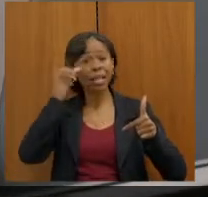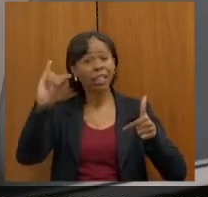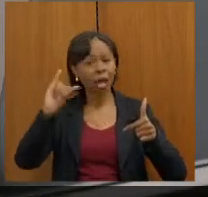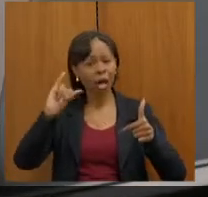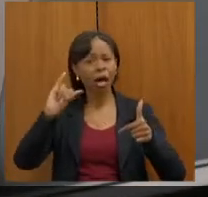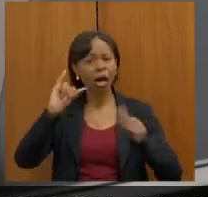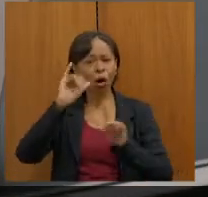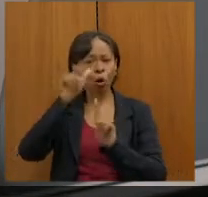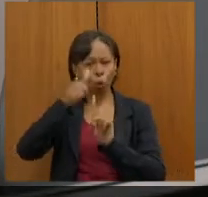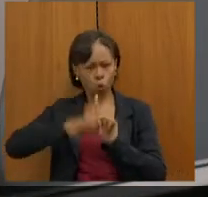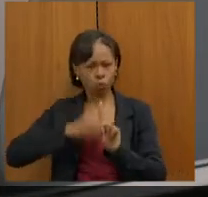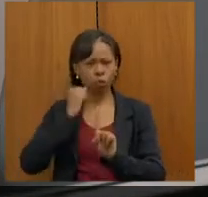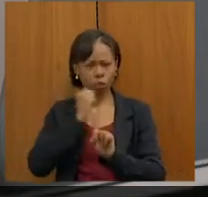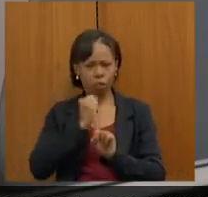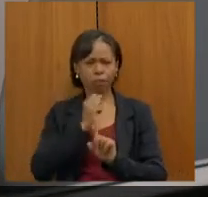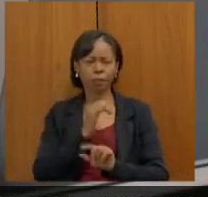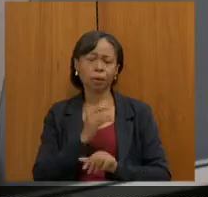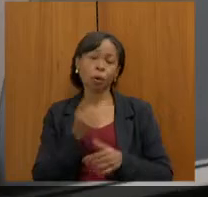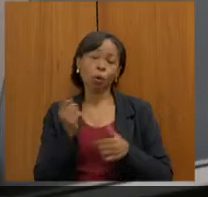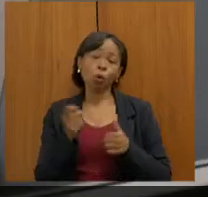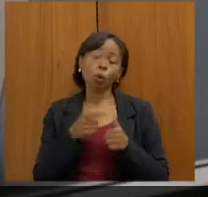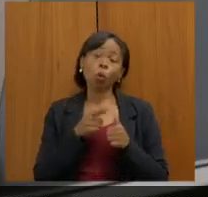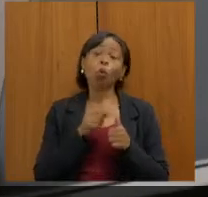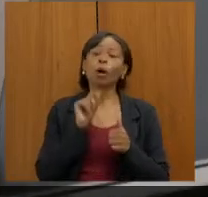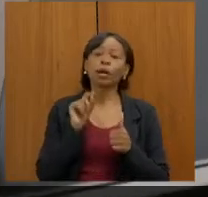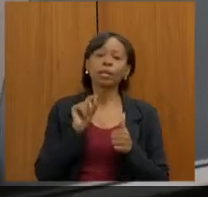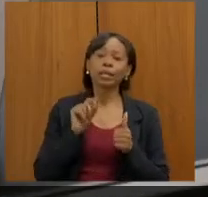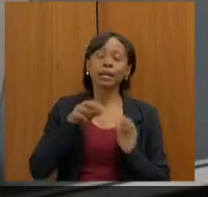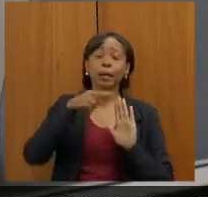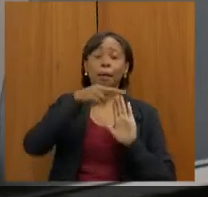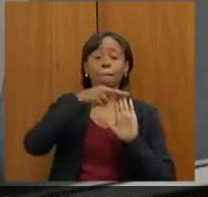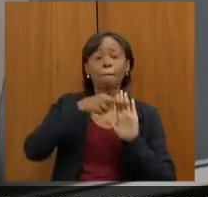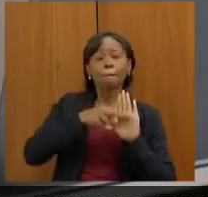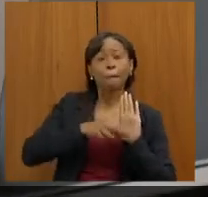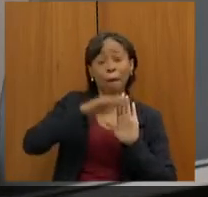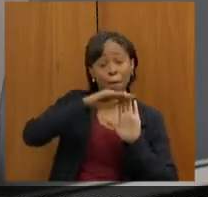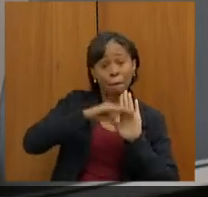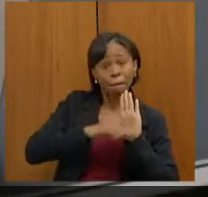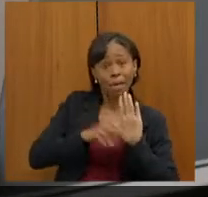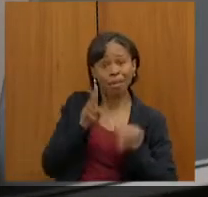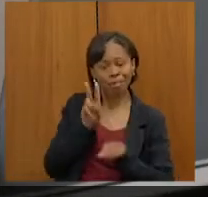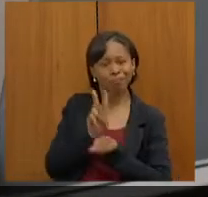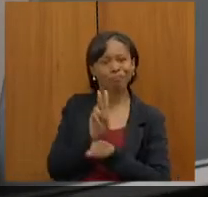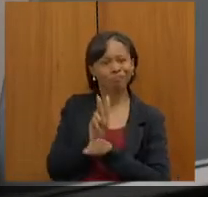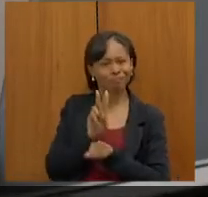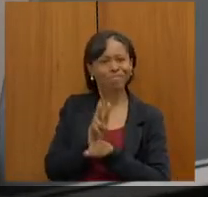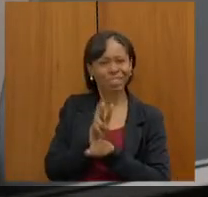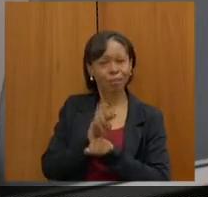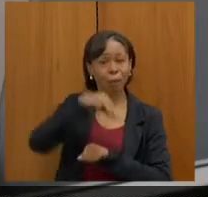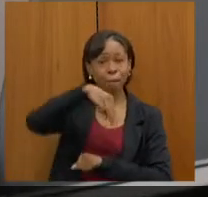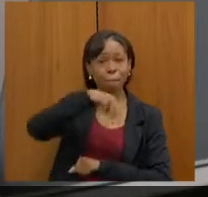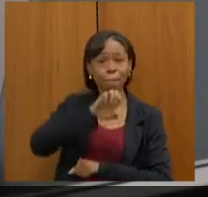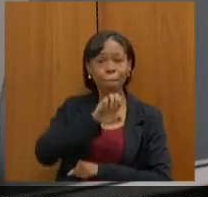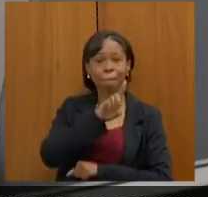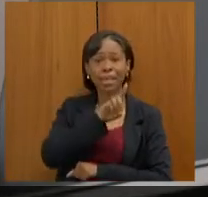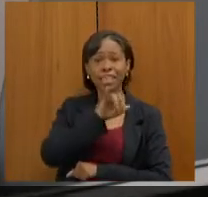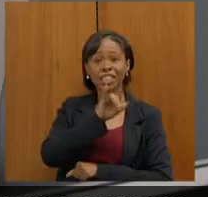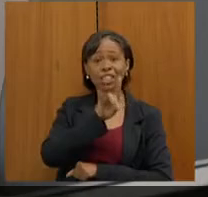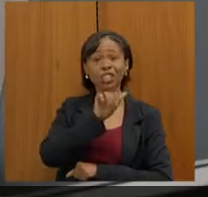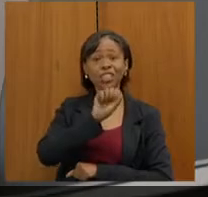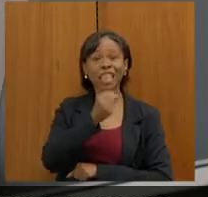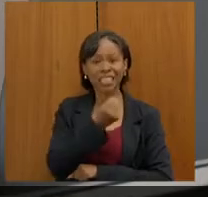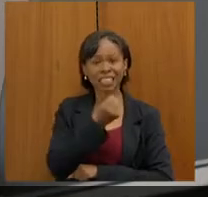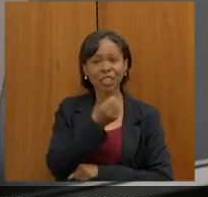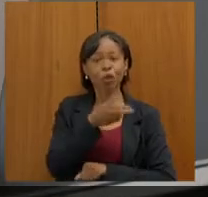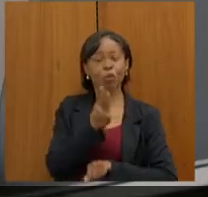delas as medidas protetivas que sem dúvidas salvaram vidas tendo em vista que noventa